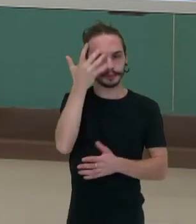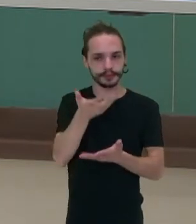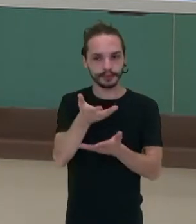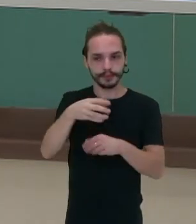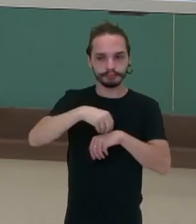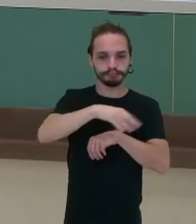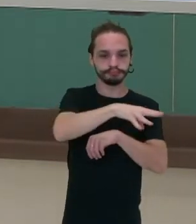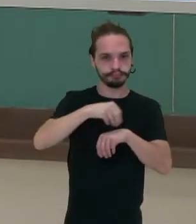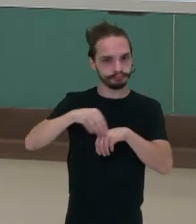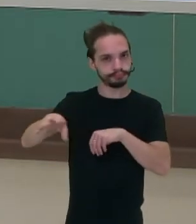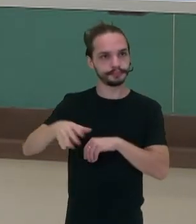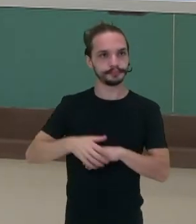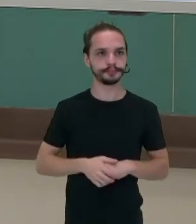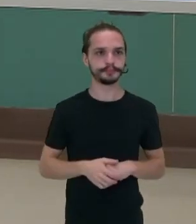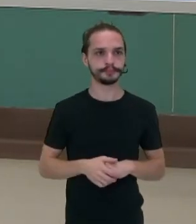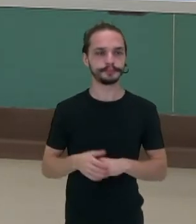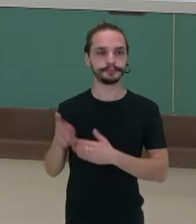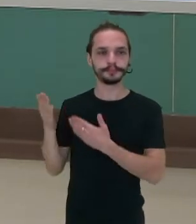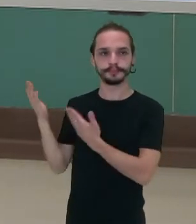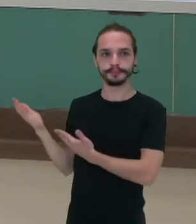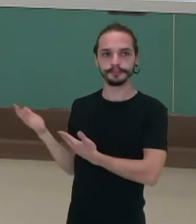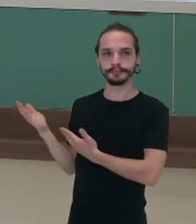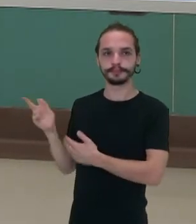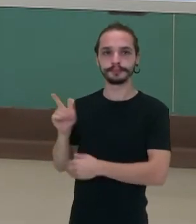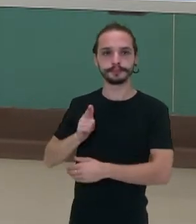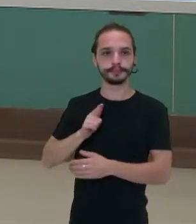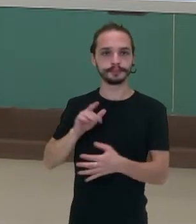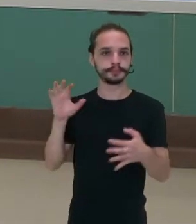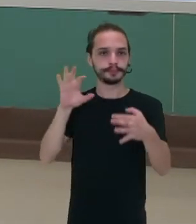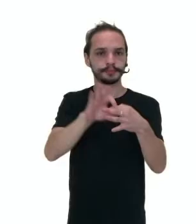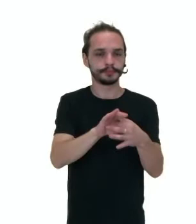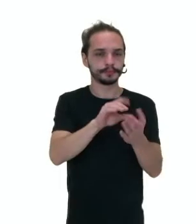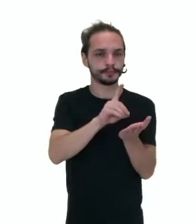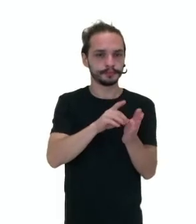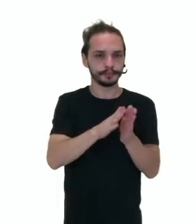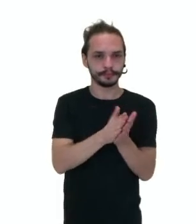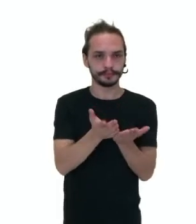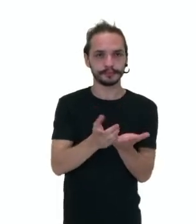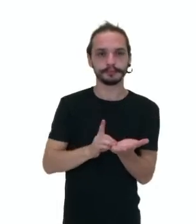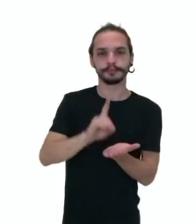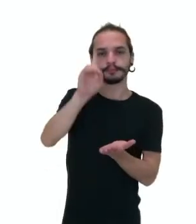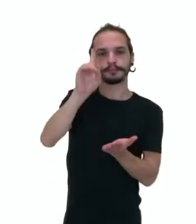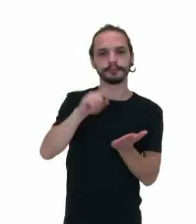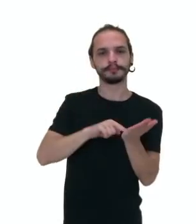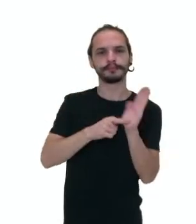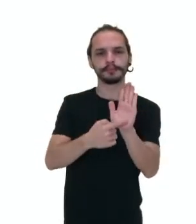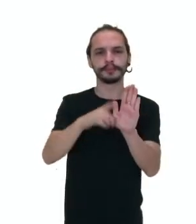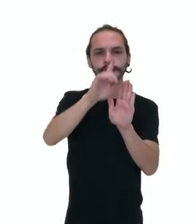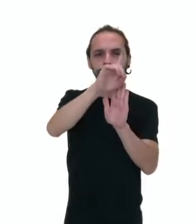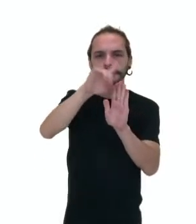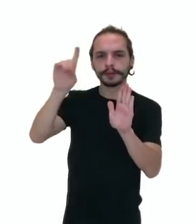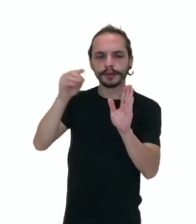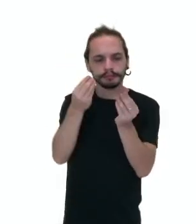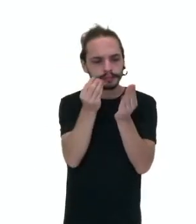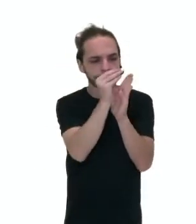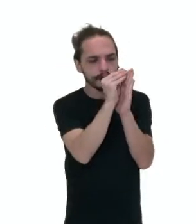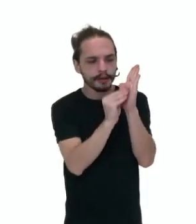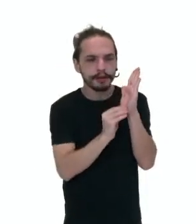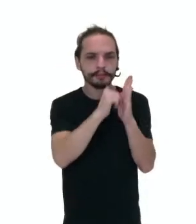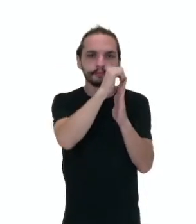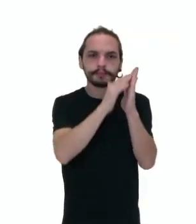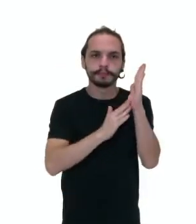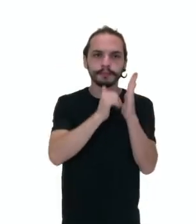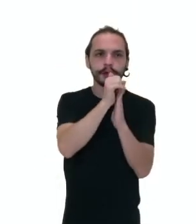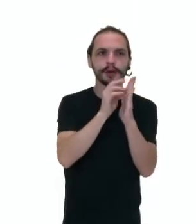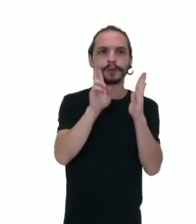Artemisia Gentileschi, suas pinturas são inspiradas em heroínas bíblicas, combinava a característica de vulnerabilidade com as suas composições, ou seja, ela colocava